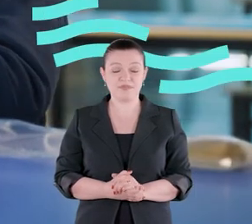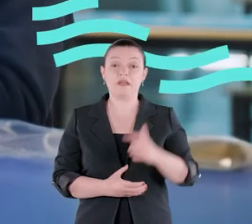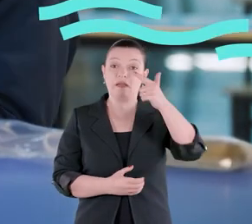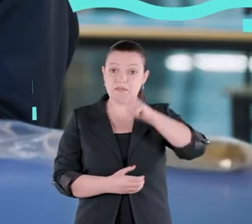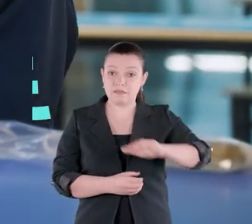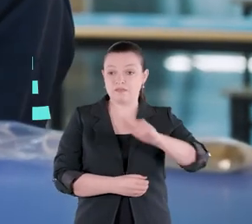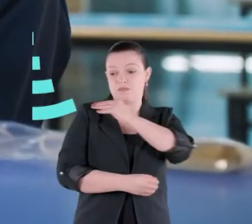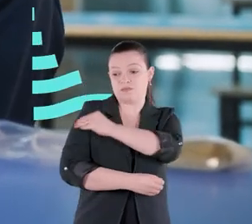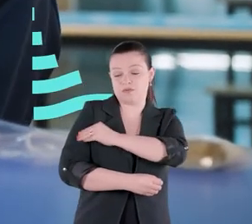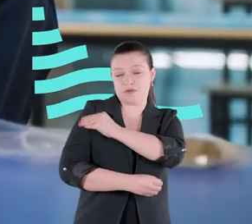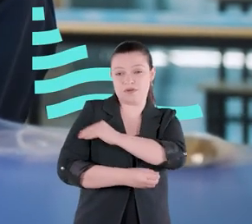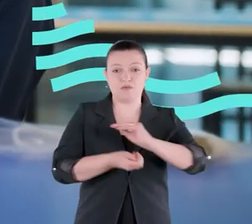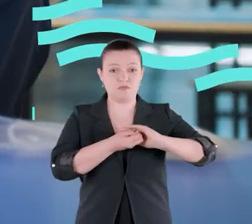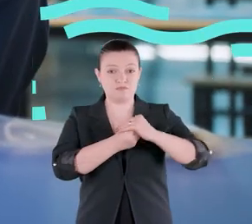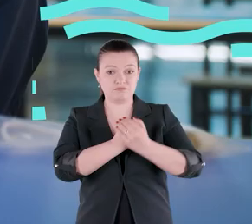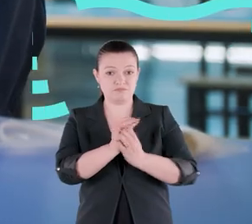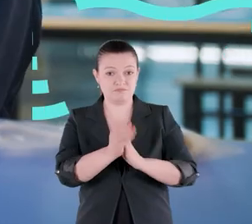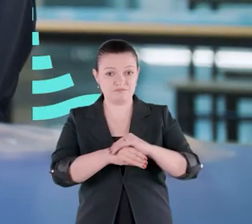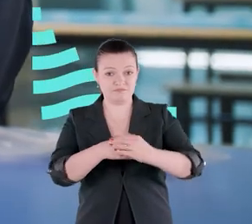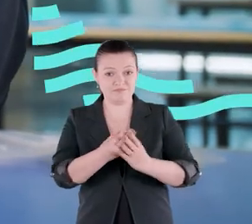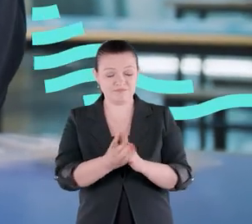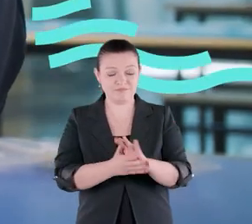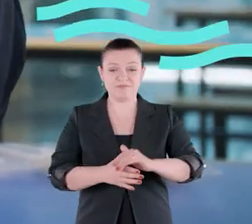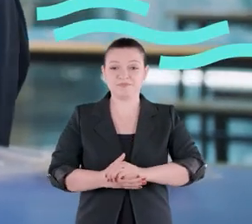Passe o álcool gel mais uma vez.